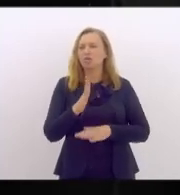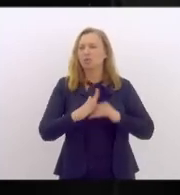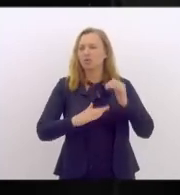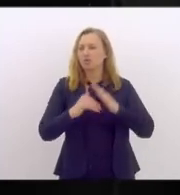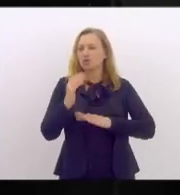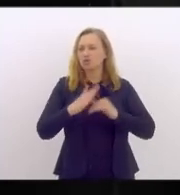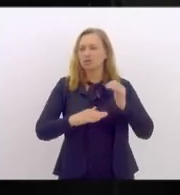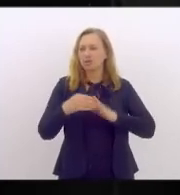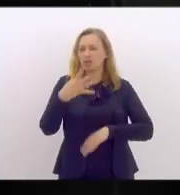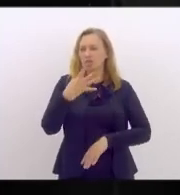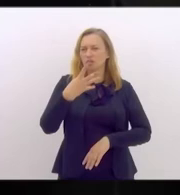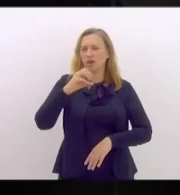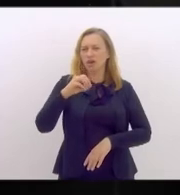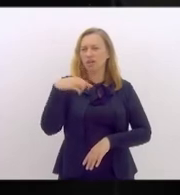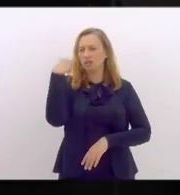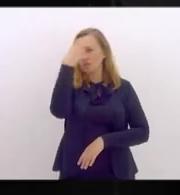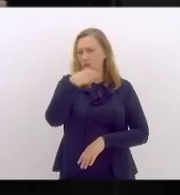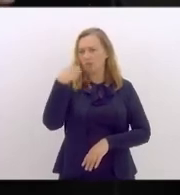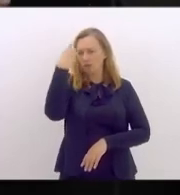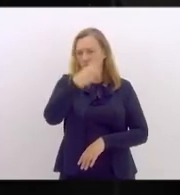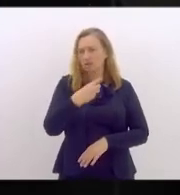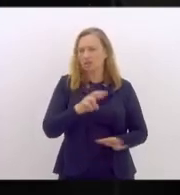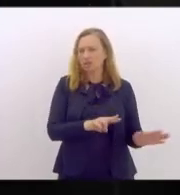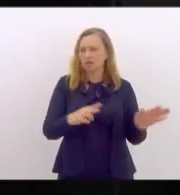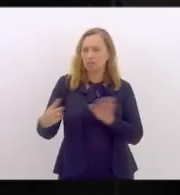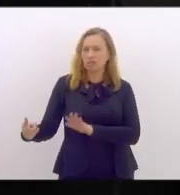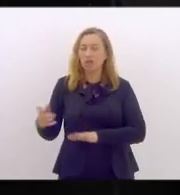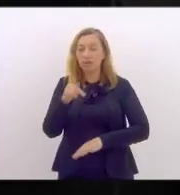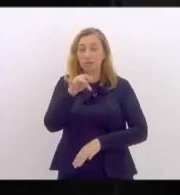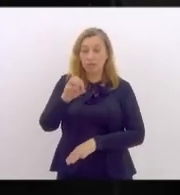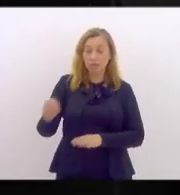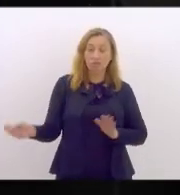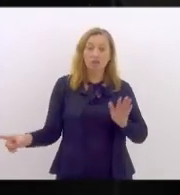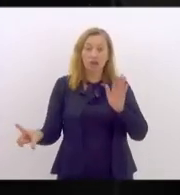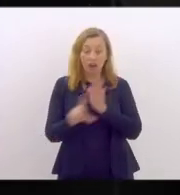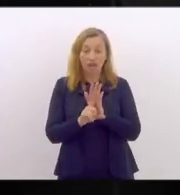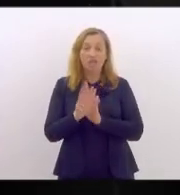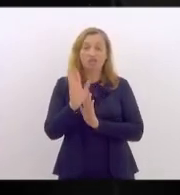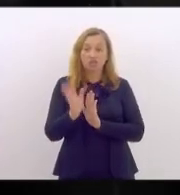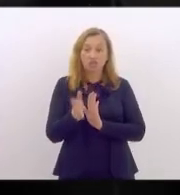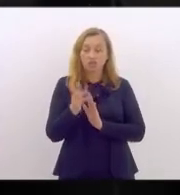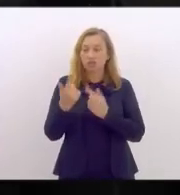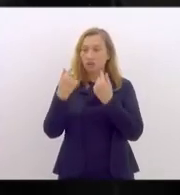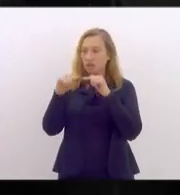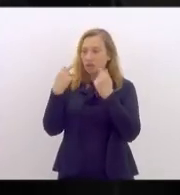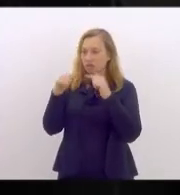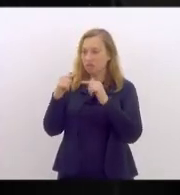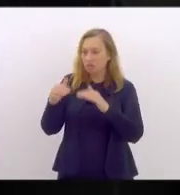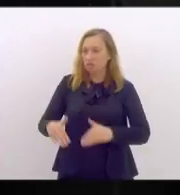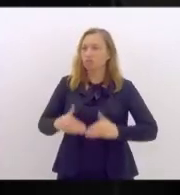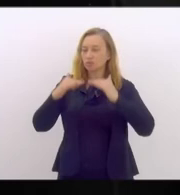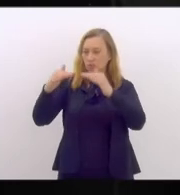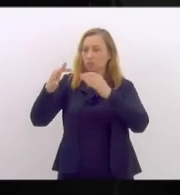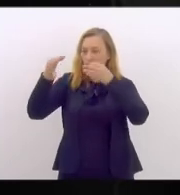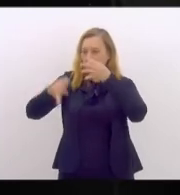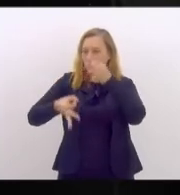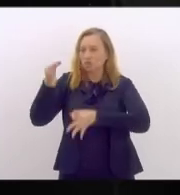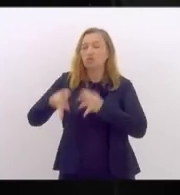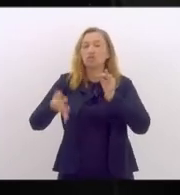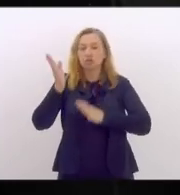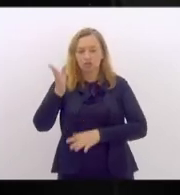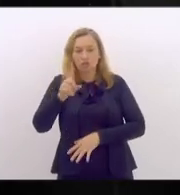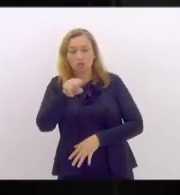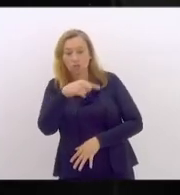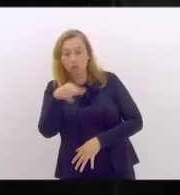carga horária de 40 horas semanais Este é o piso Isto é lei já houve questionamento no Supremo o Supremo já espancou Os questionamentos